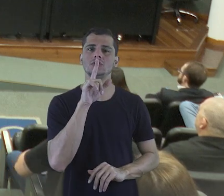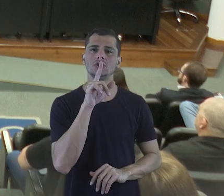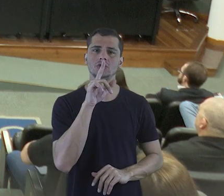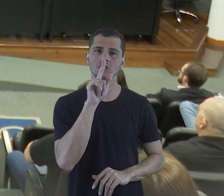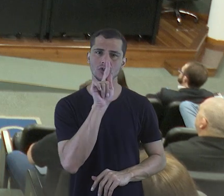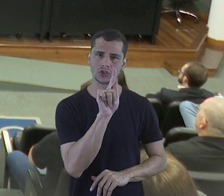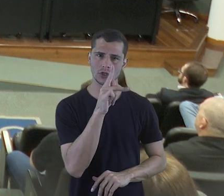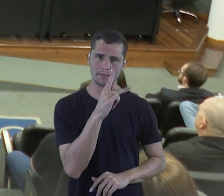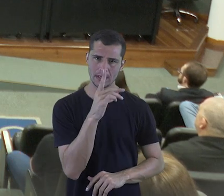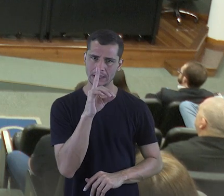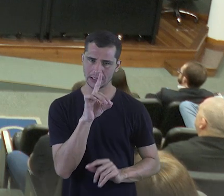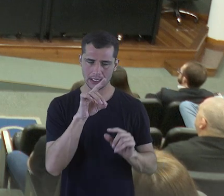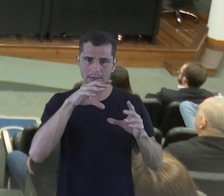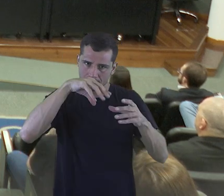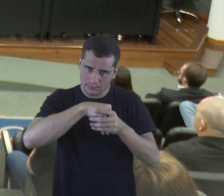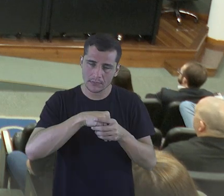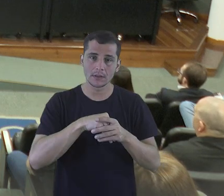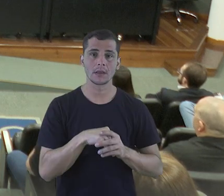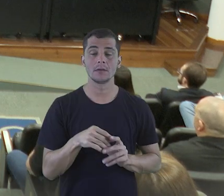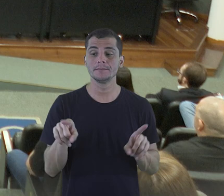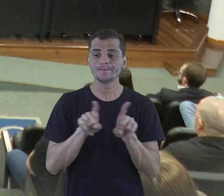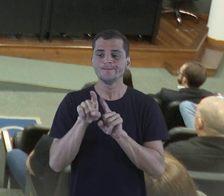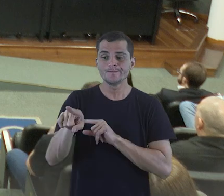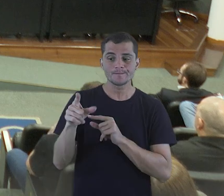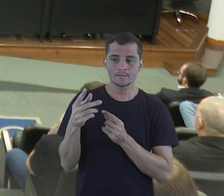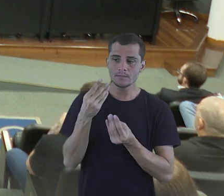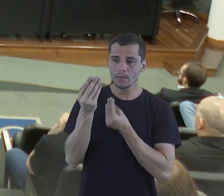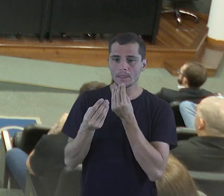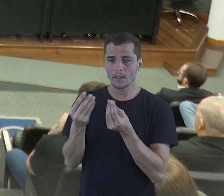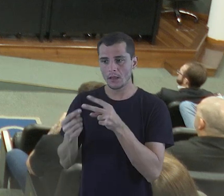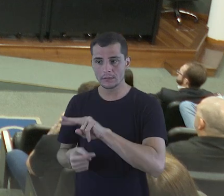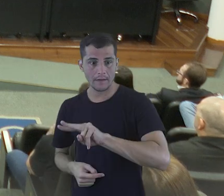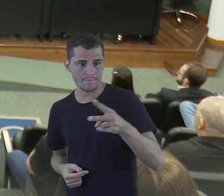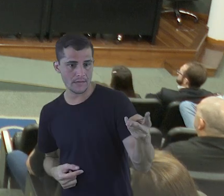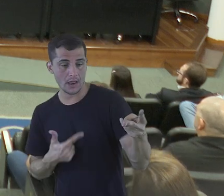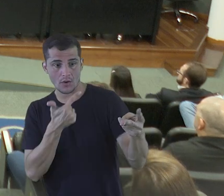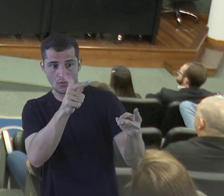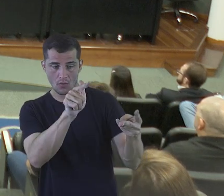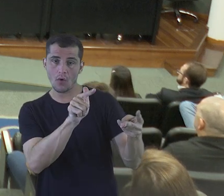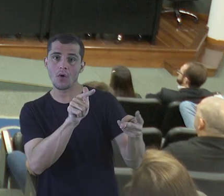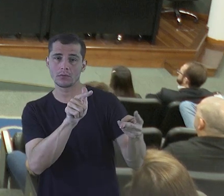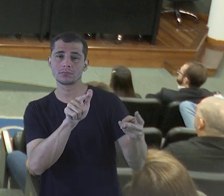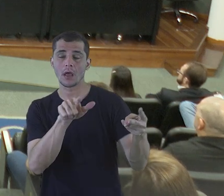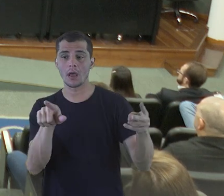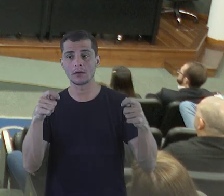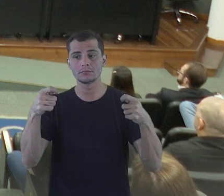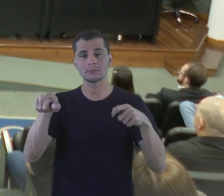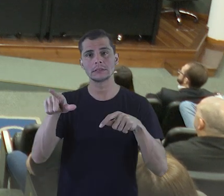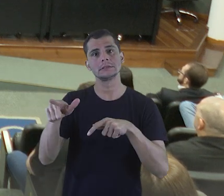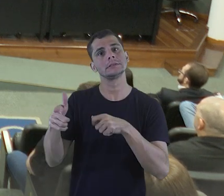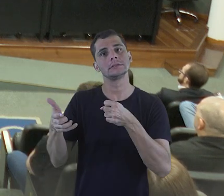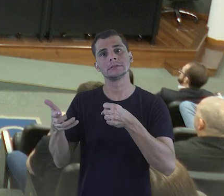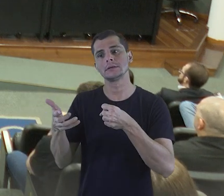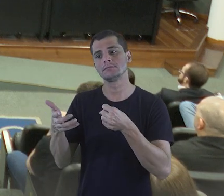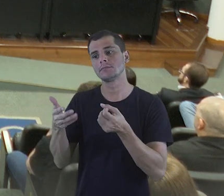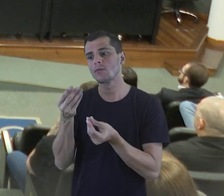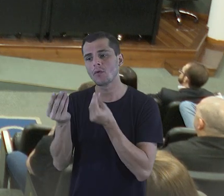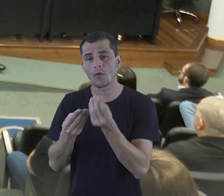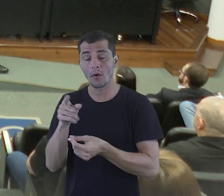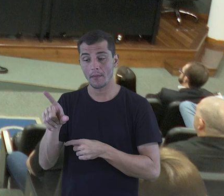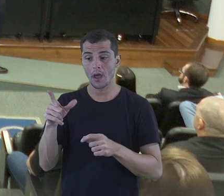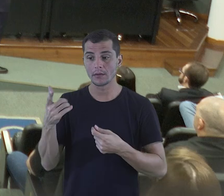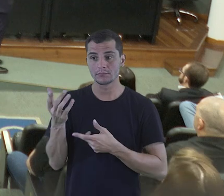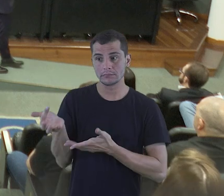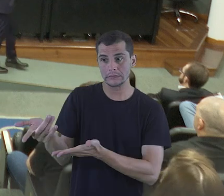exclusivo do controlador vedado o seu acesso por terceiro e desde que é anonimizado então eu vou manter esse dado né de forma